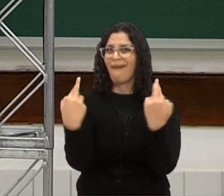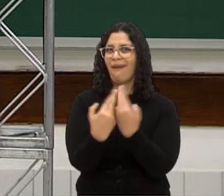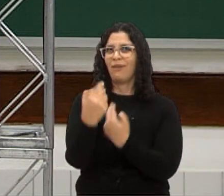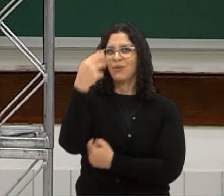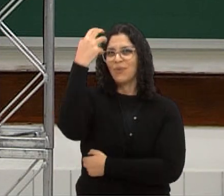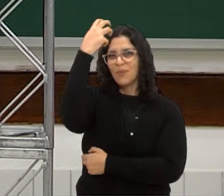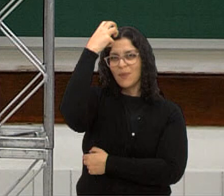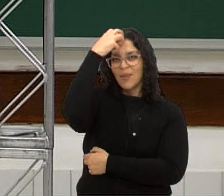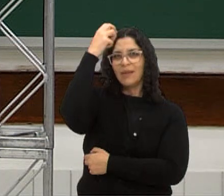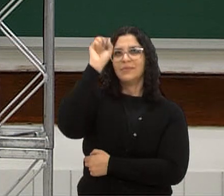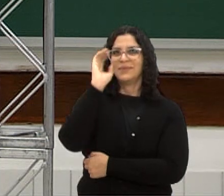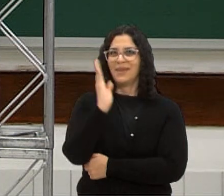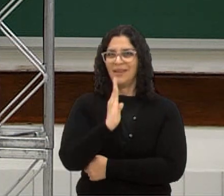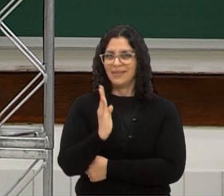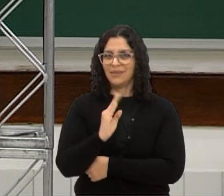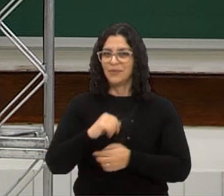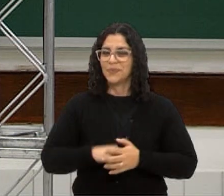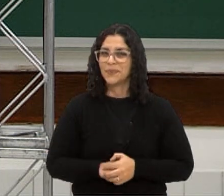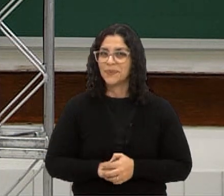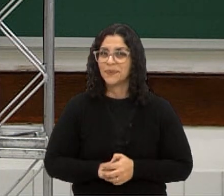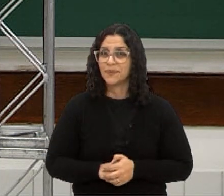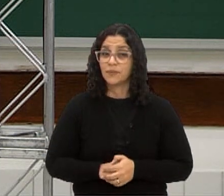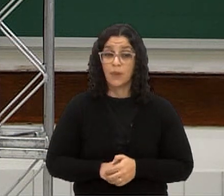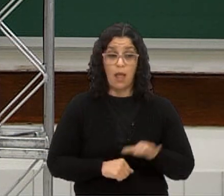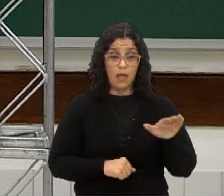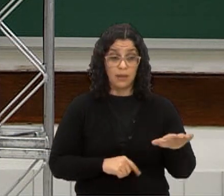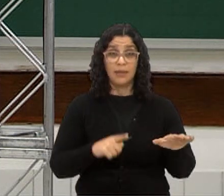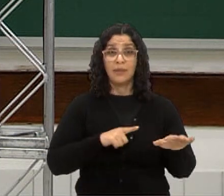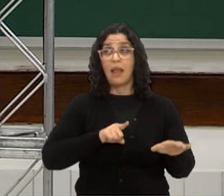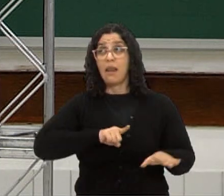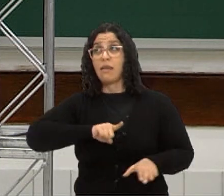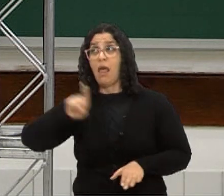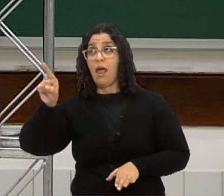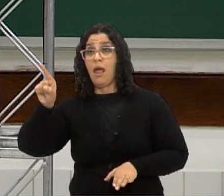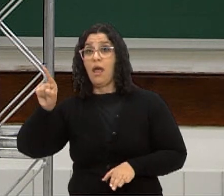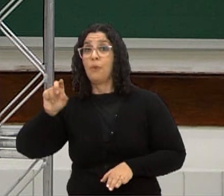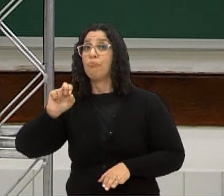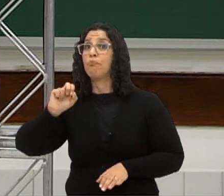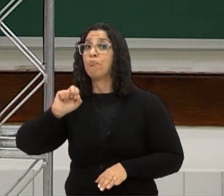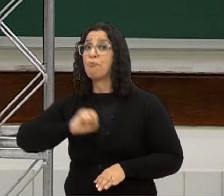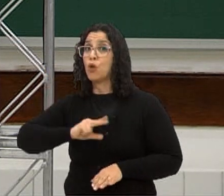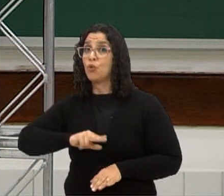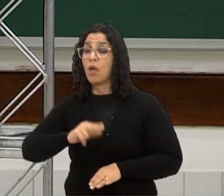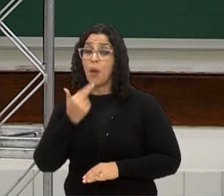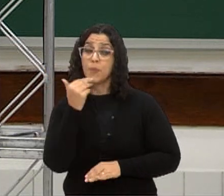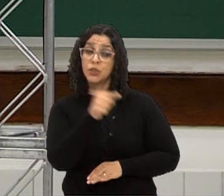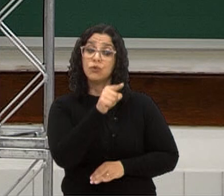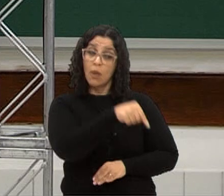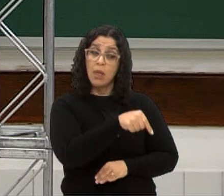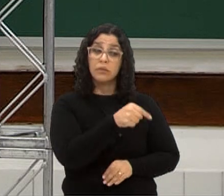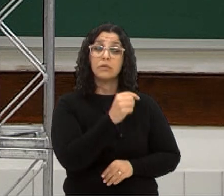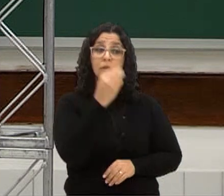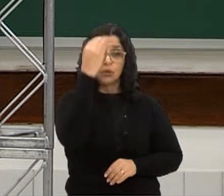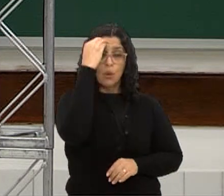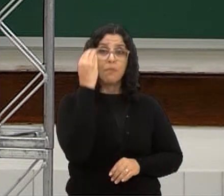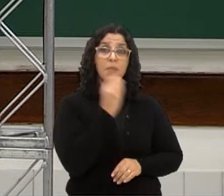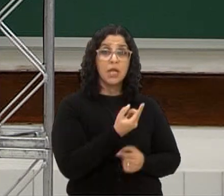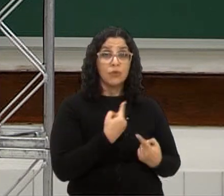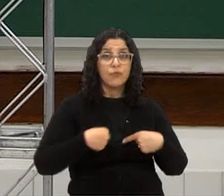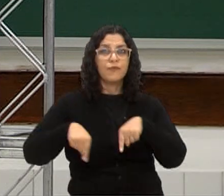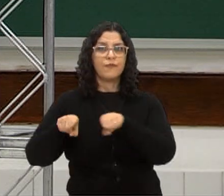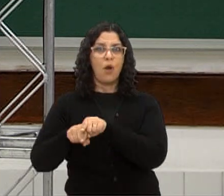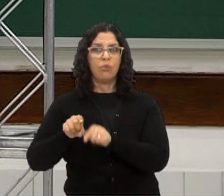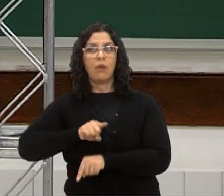que vai acontecer? Existe, de um lado, Portugal pressionando a volta de Dom Pedro e, do outro,